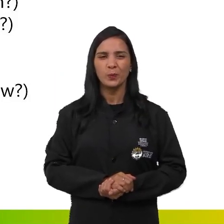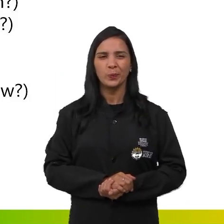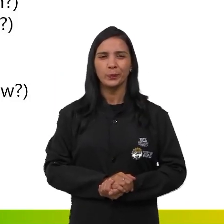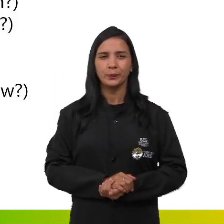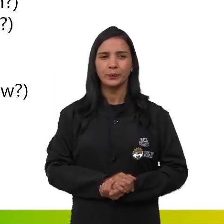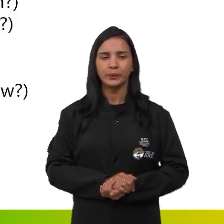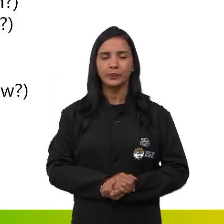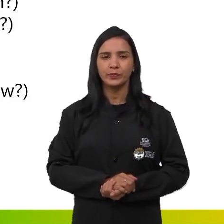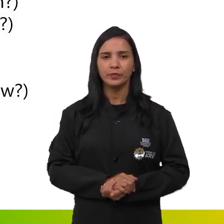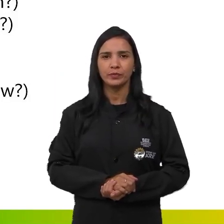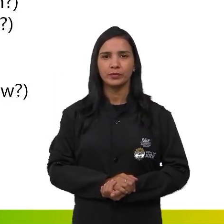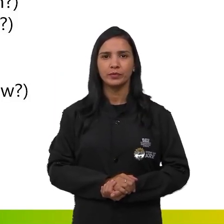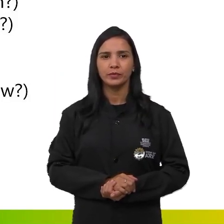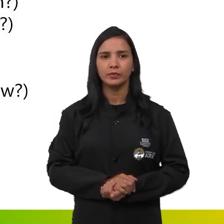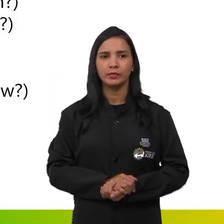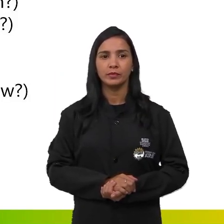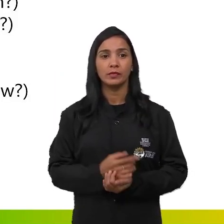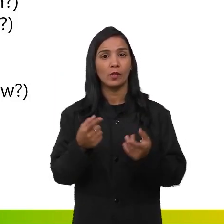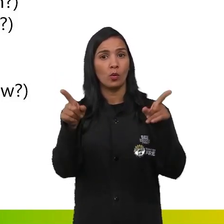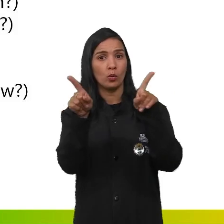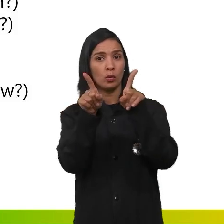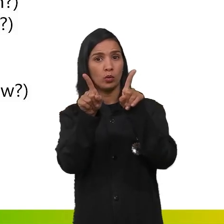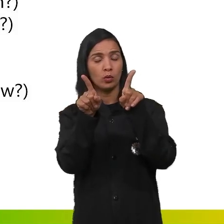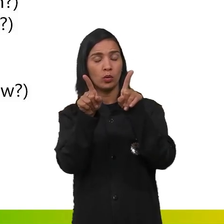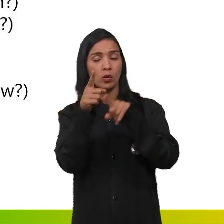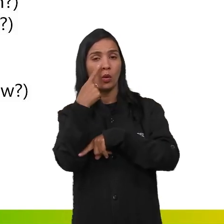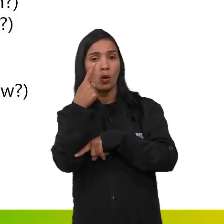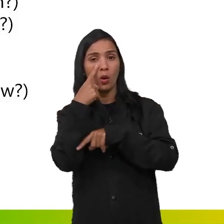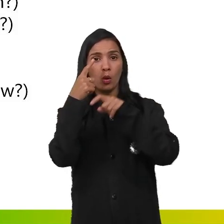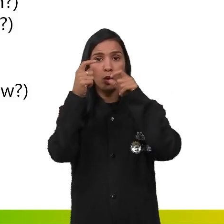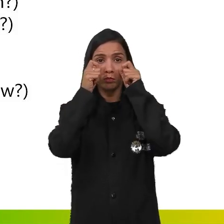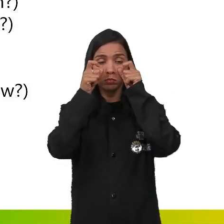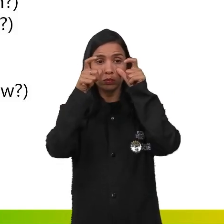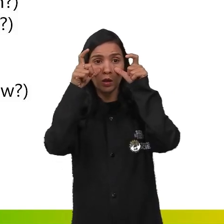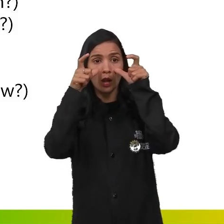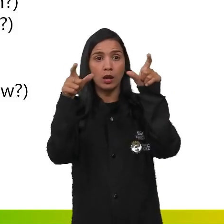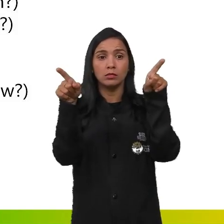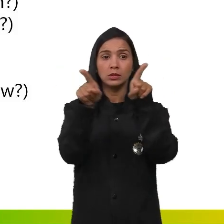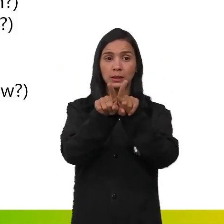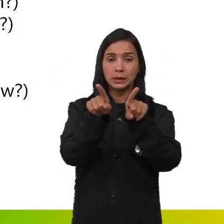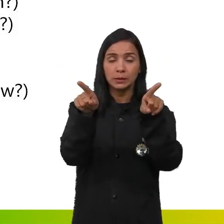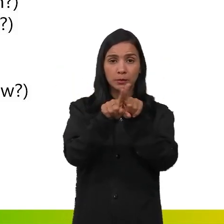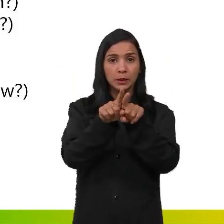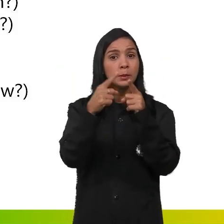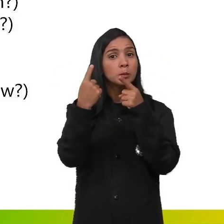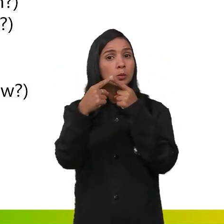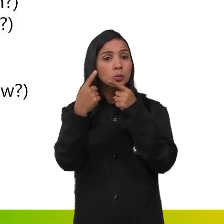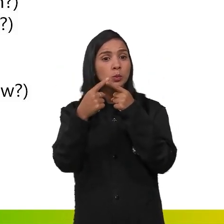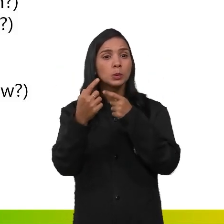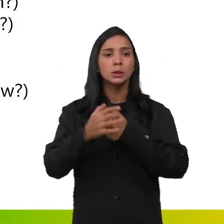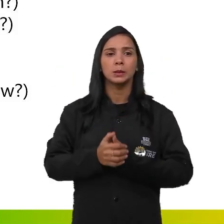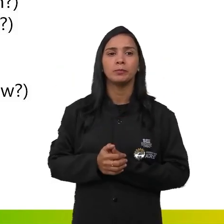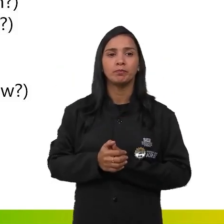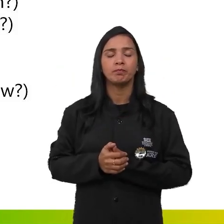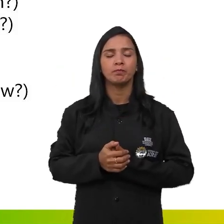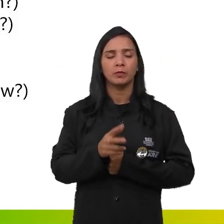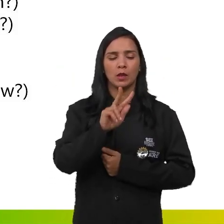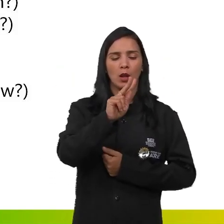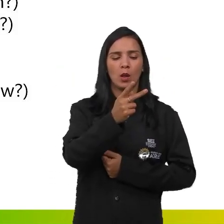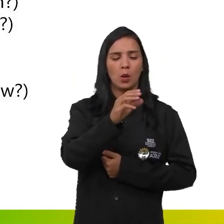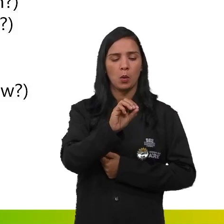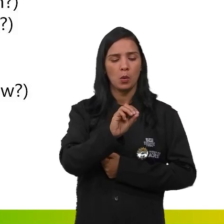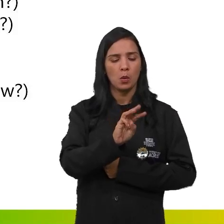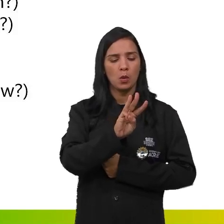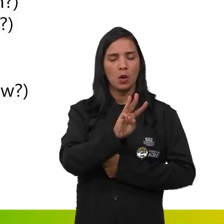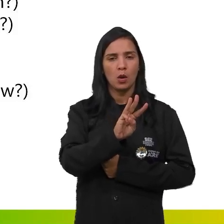Temos também que ter atenção, nesse caso aqui, attention, porque o how many, ele é